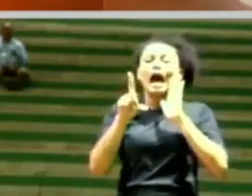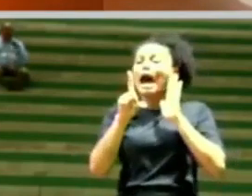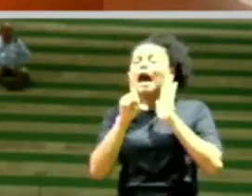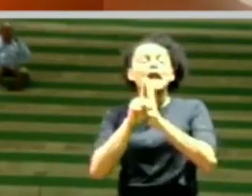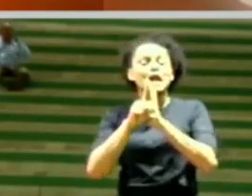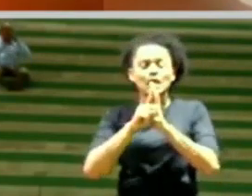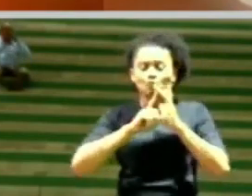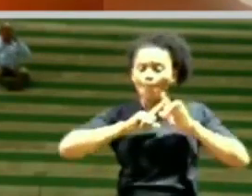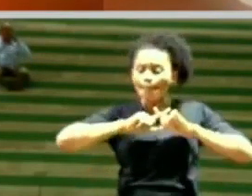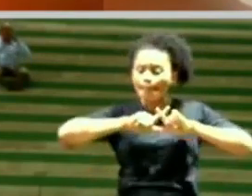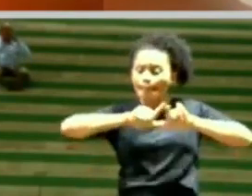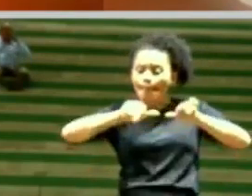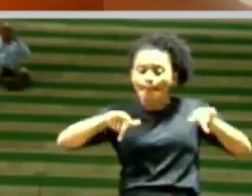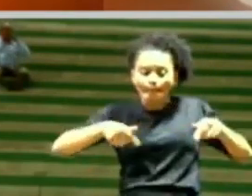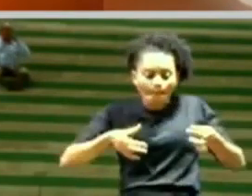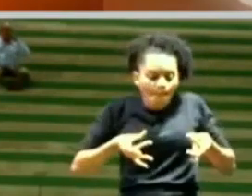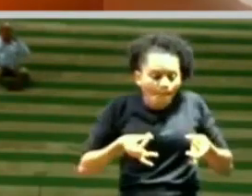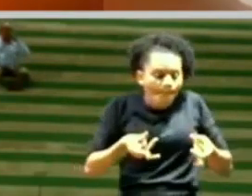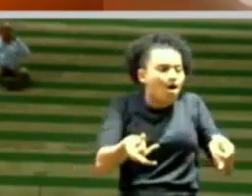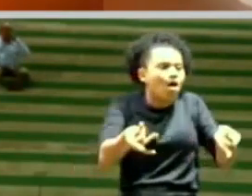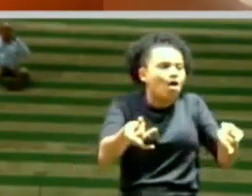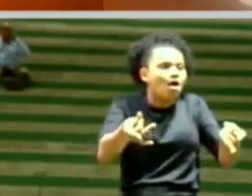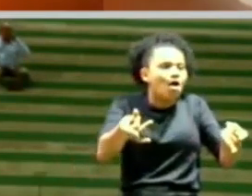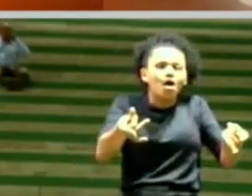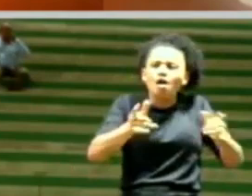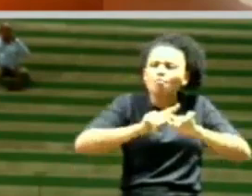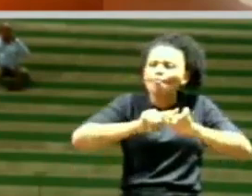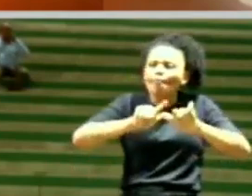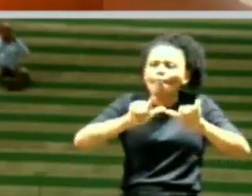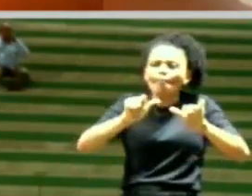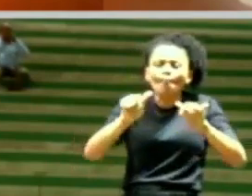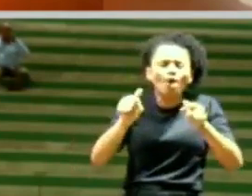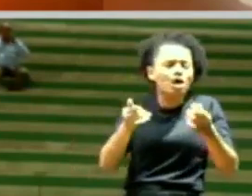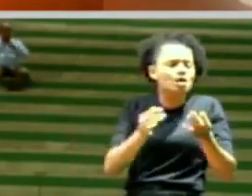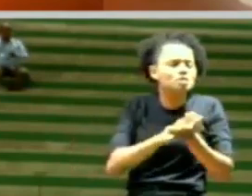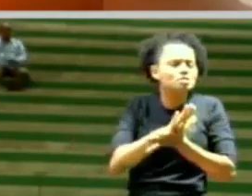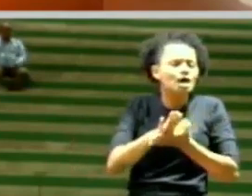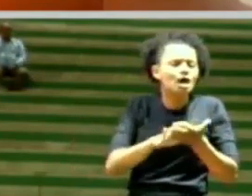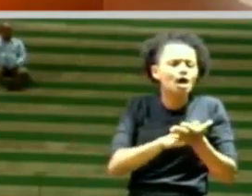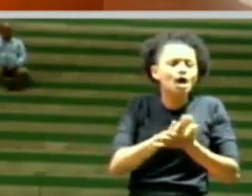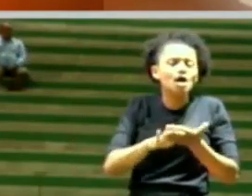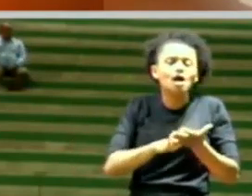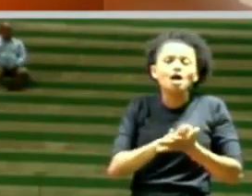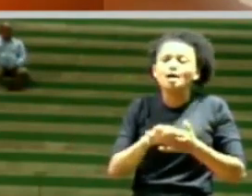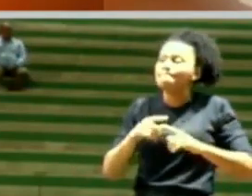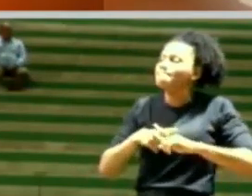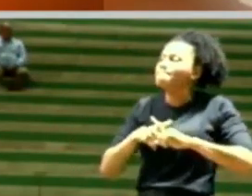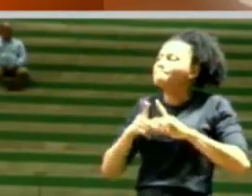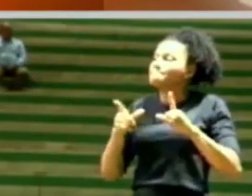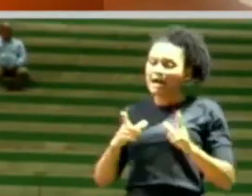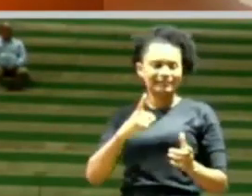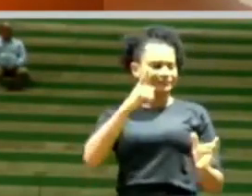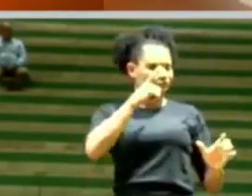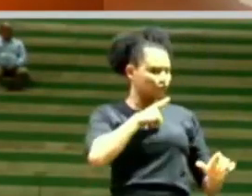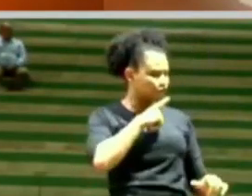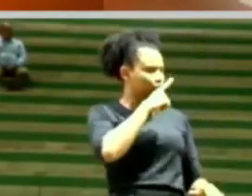escassez. O que que é a lei da escassez? Quanto mais você tem